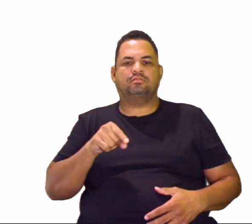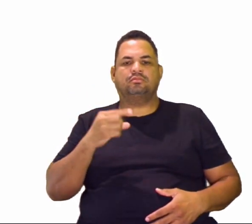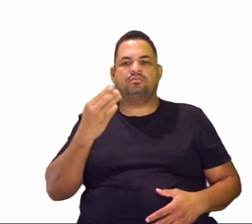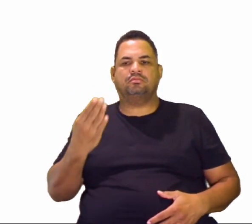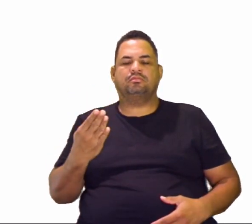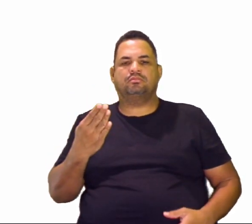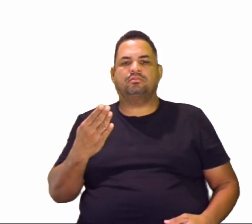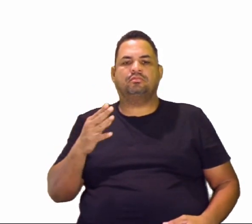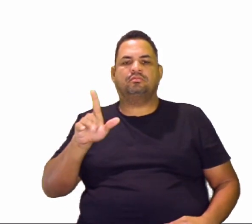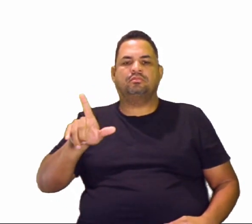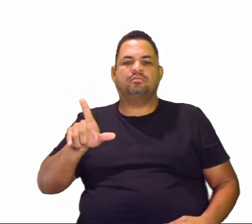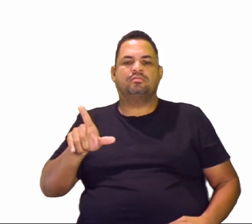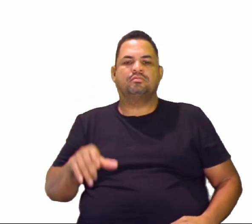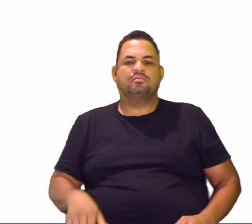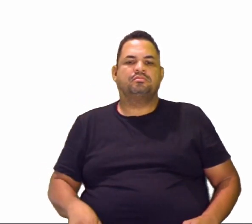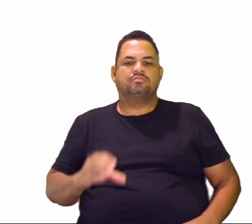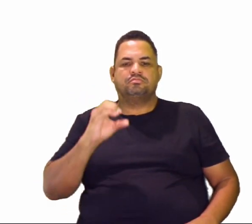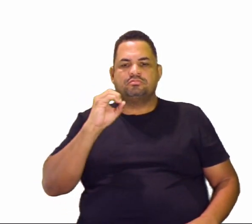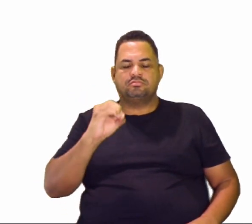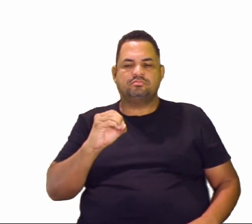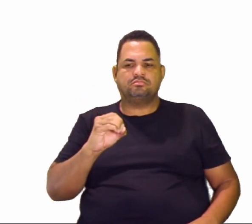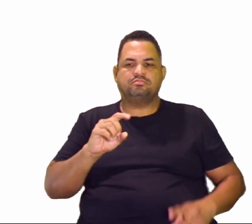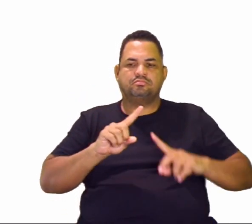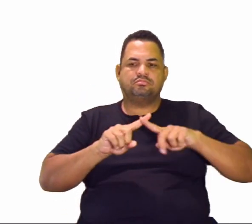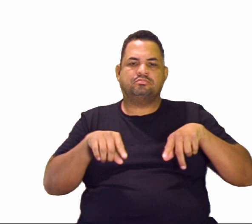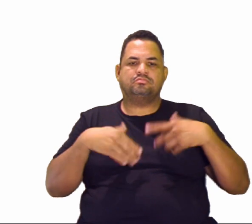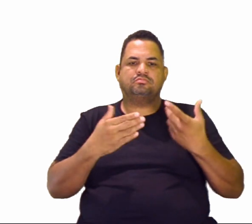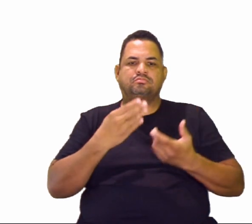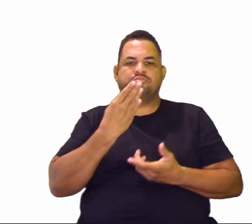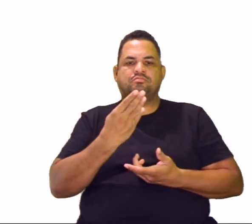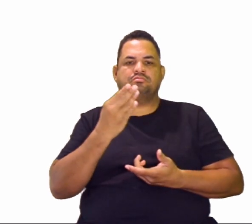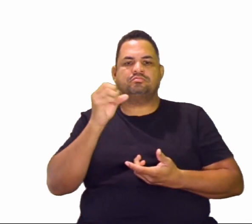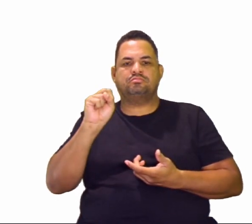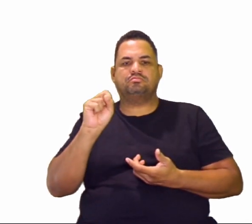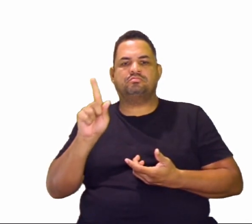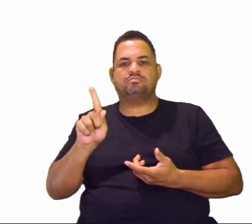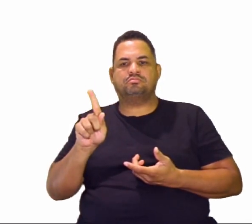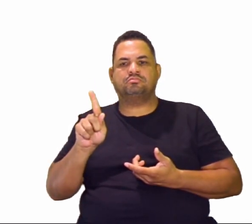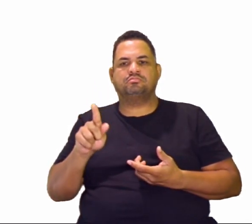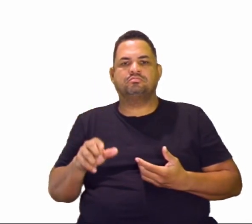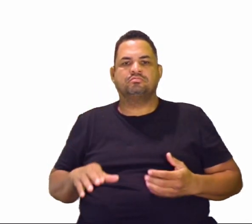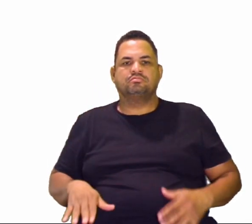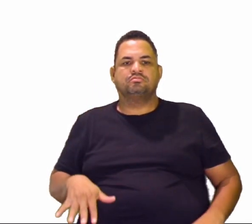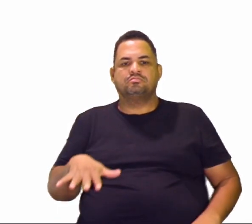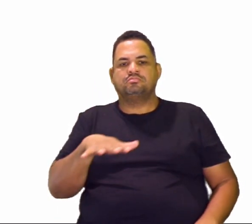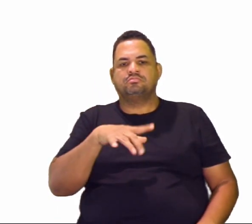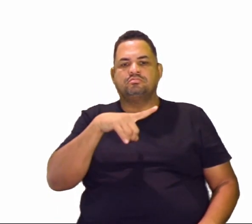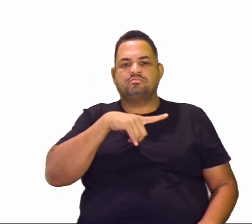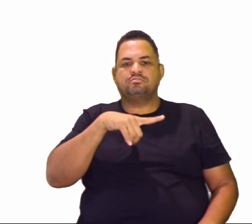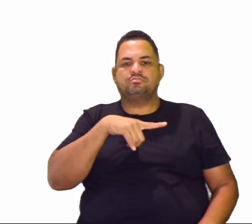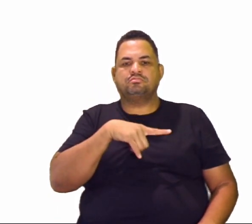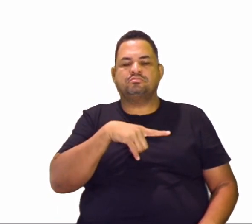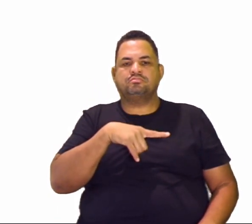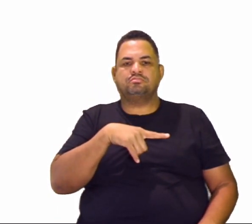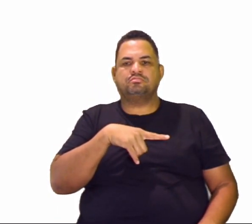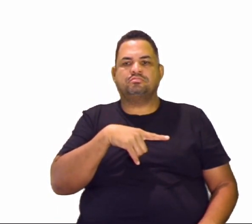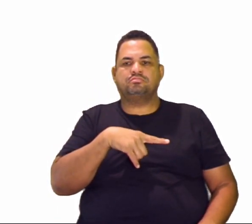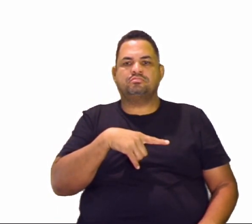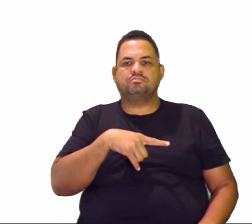22,4 litros de oxigênio. Mais 48 gramas vai ocupar